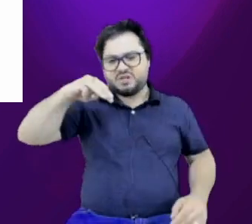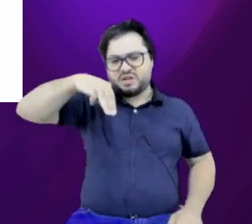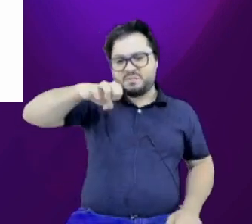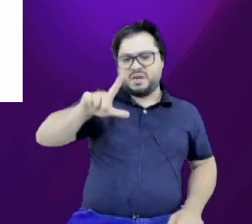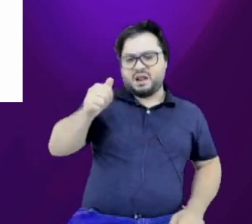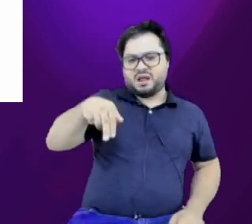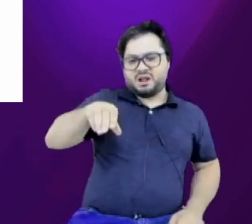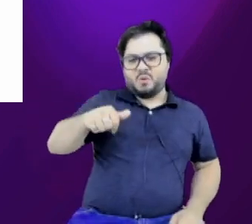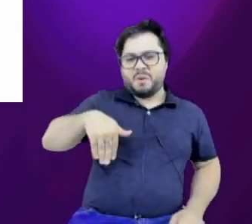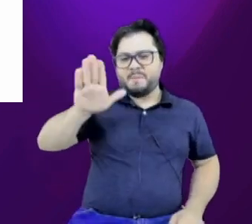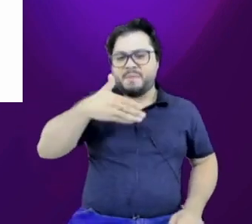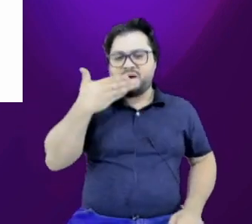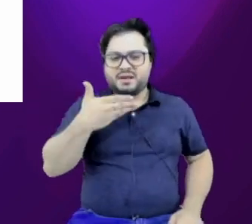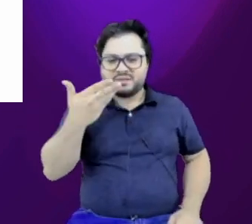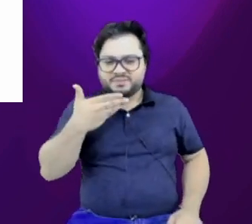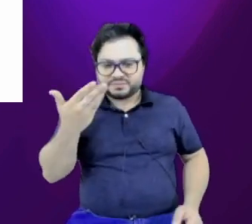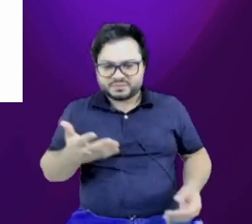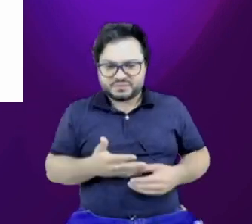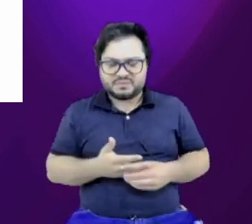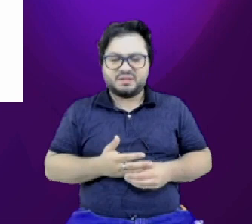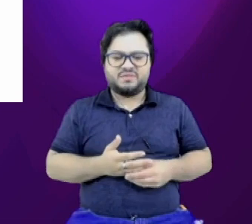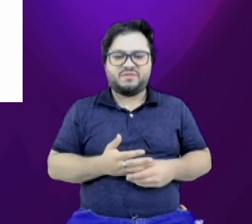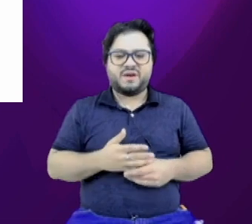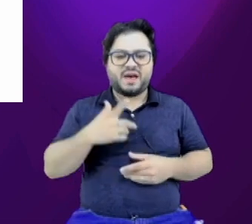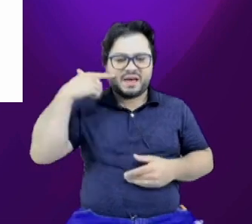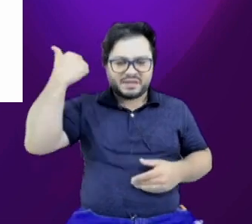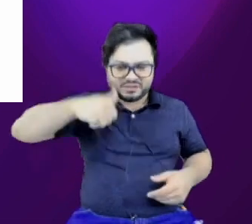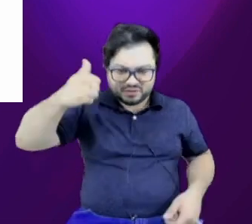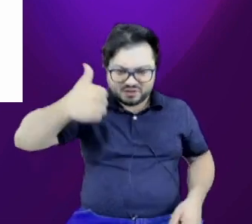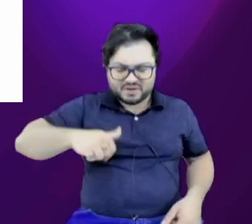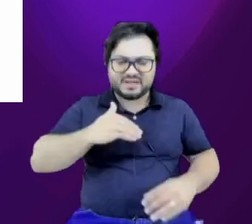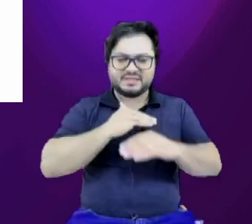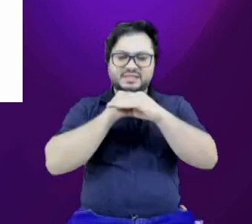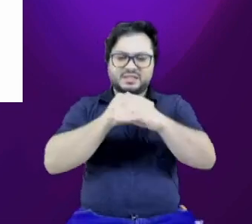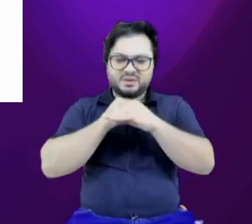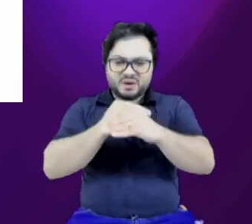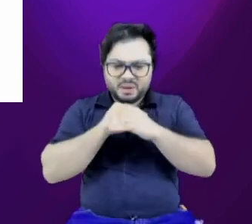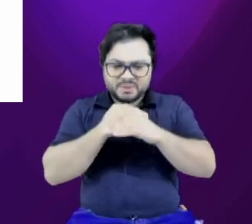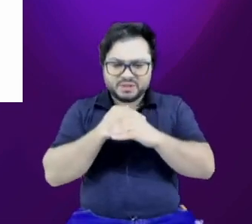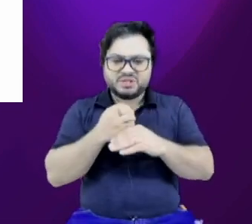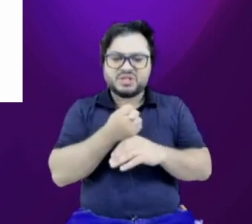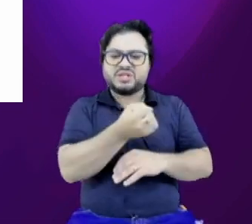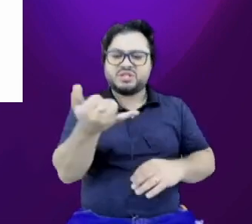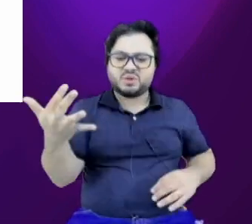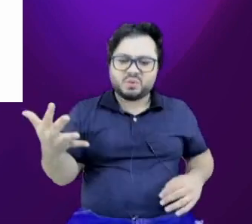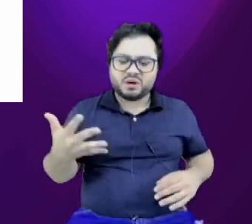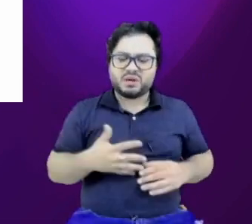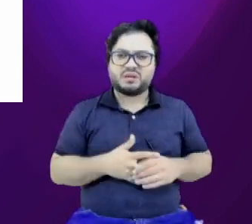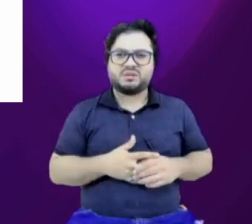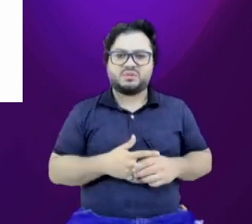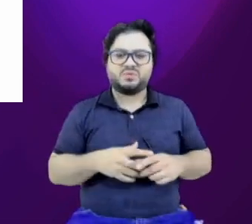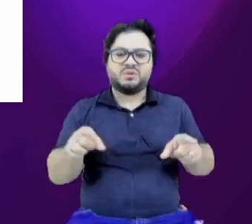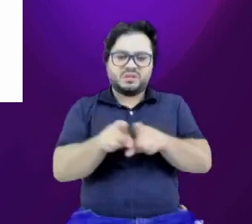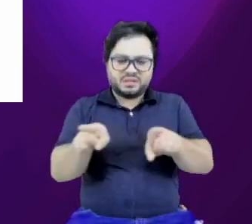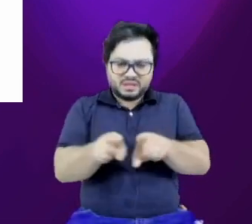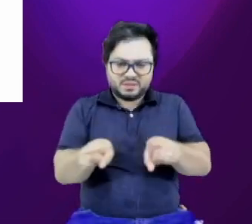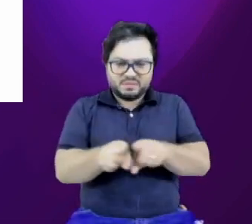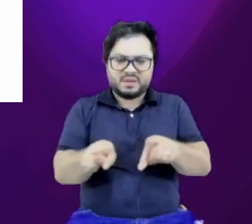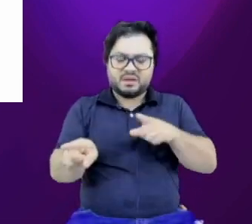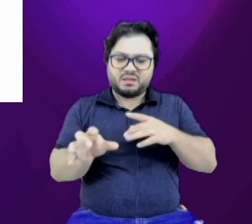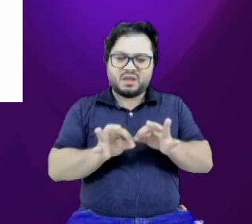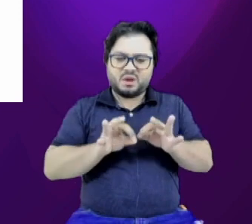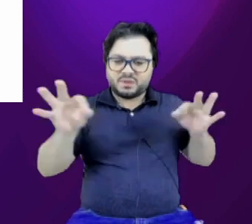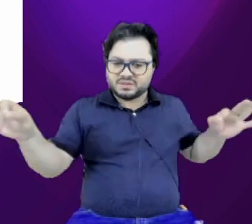muito mais fácil a avaliação, a medida de quanto também tem uma